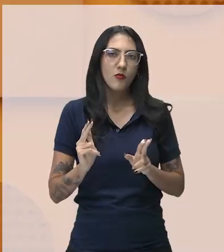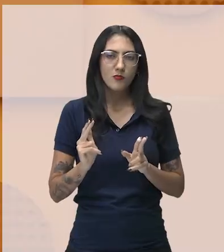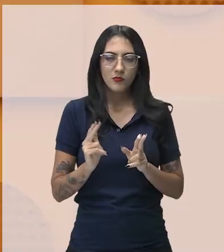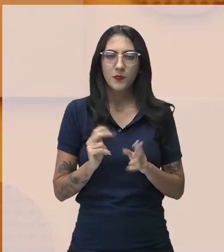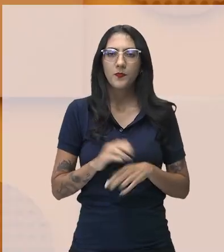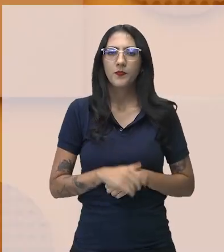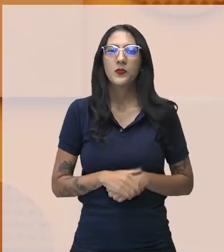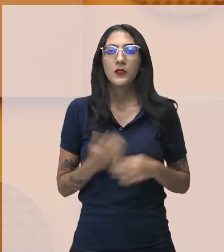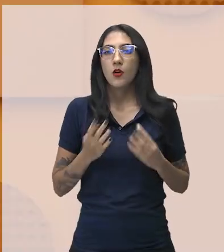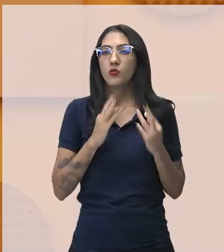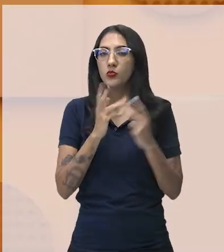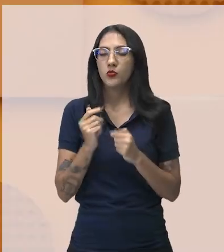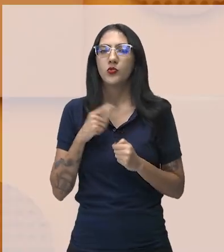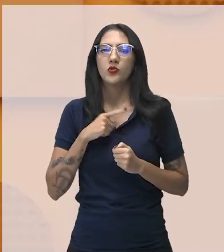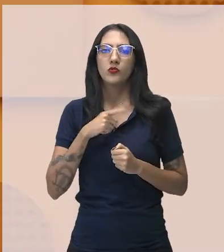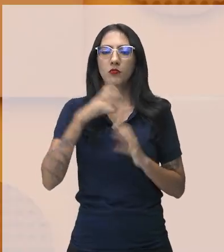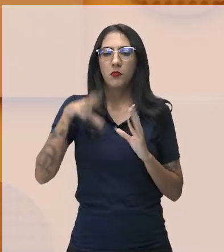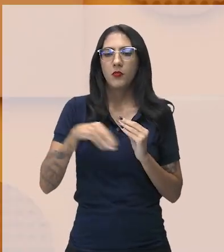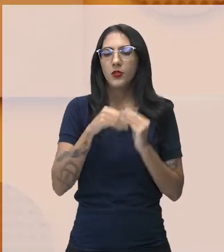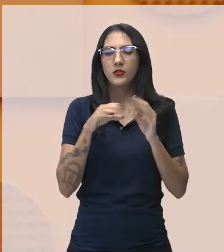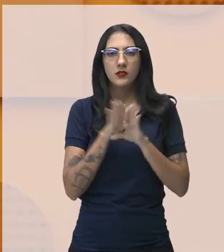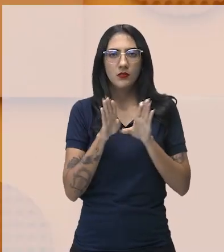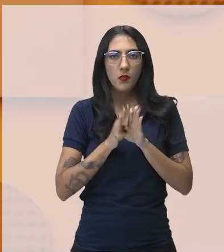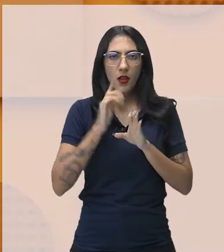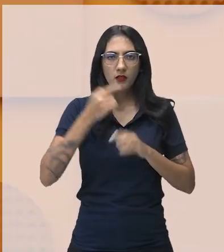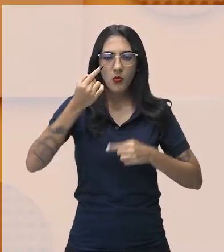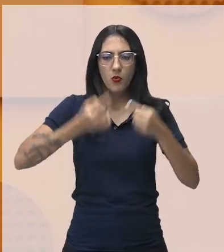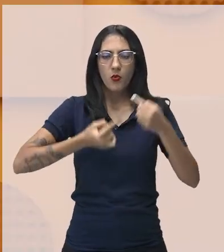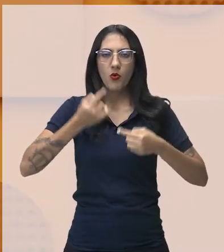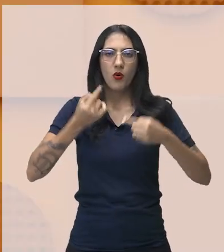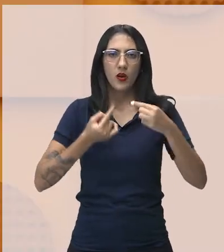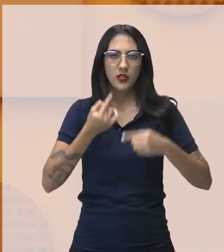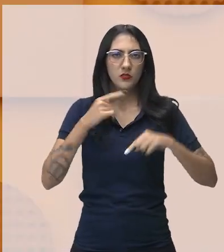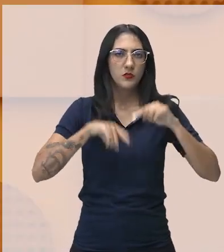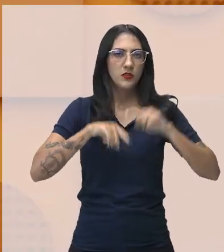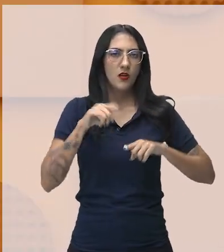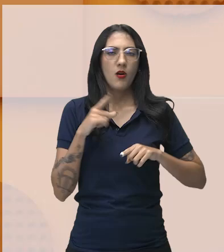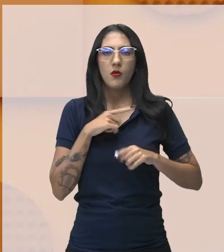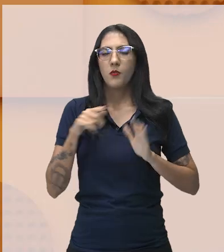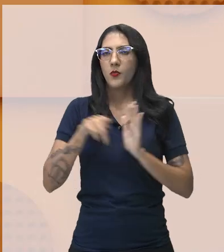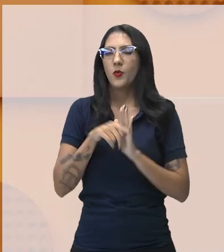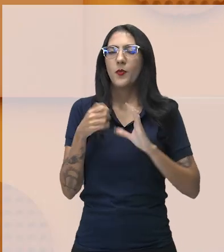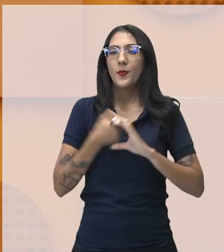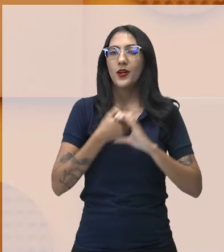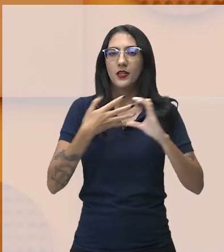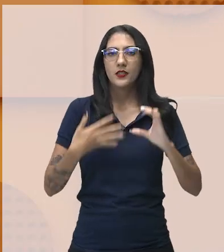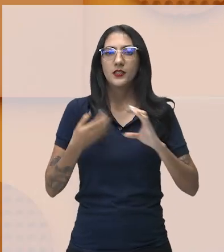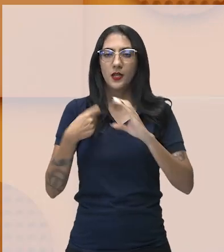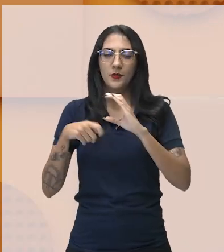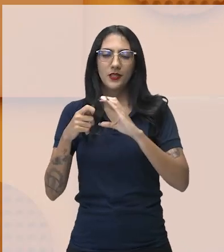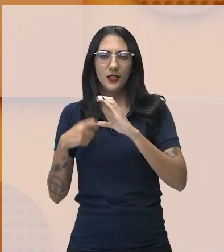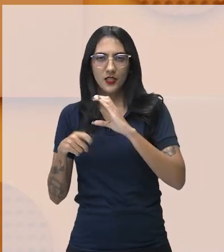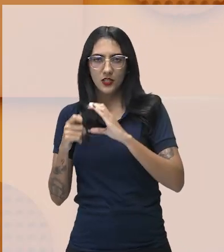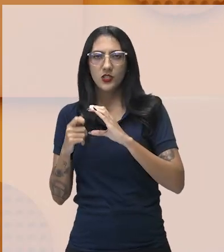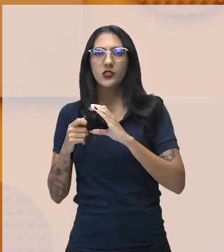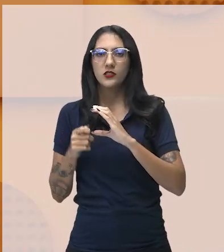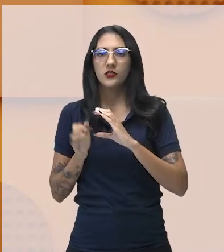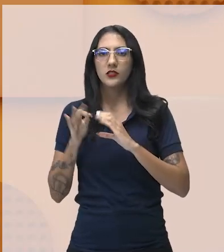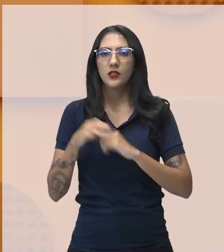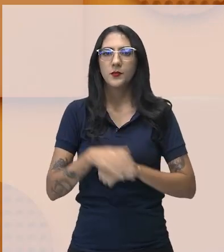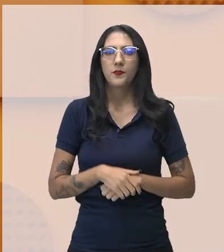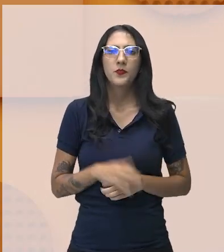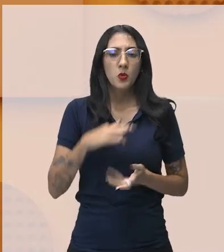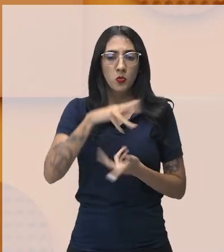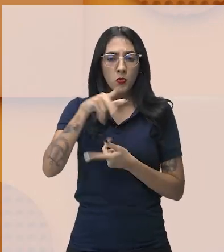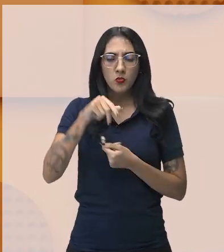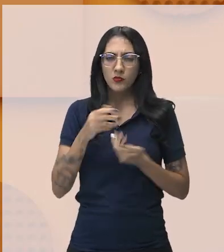isso também vai estar inserido nesse processo da concorrência que acaba aí caracterizando o sistema capitalista, o mundo que